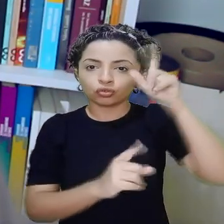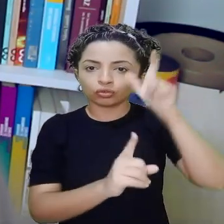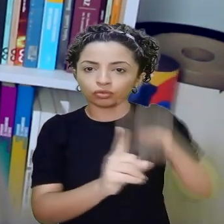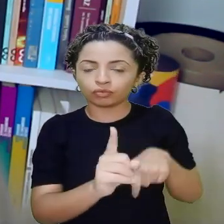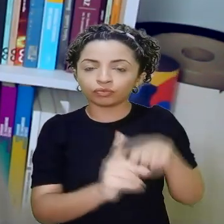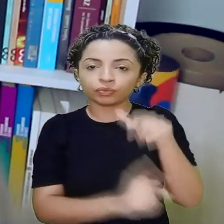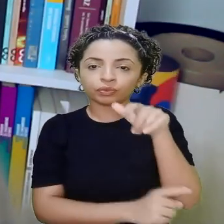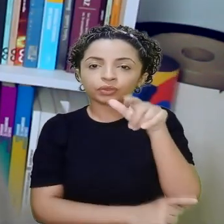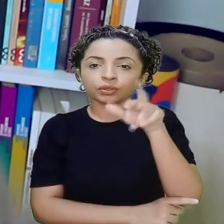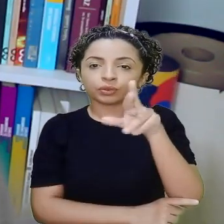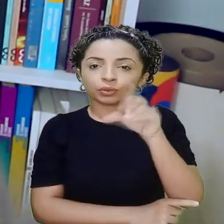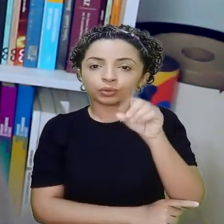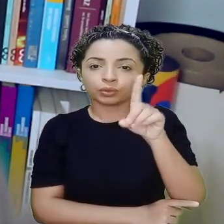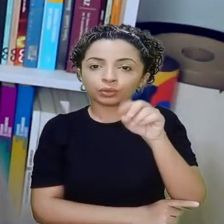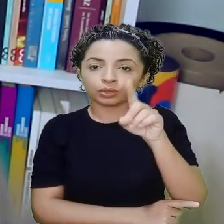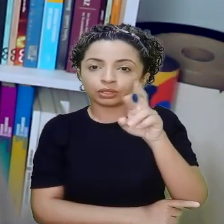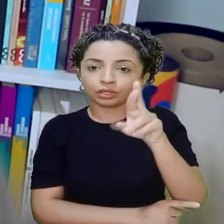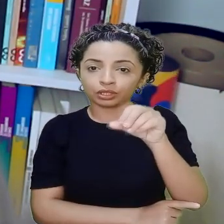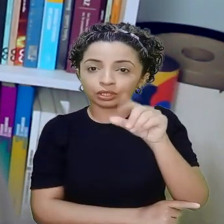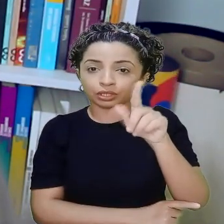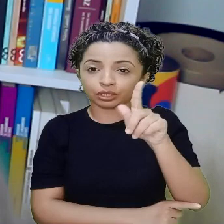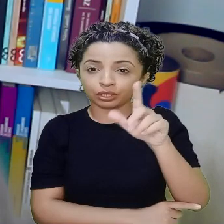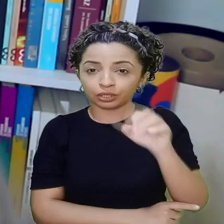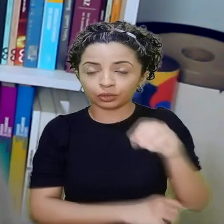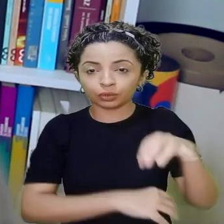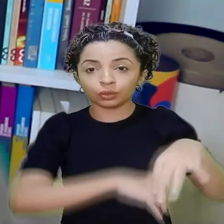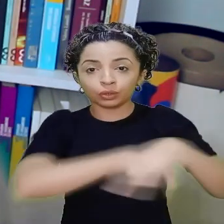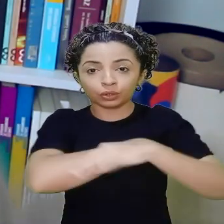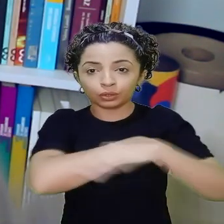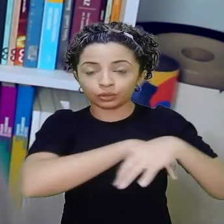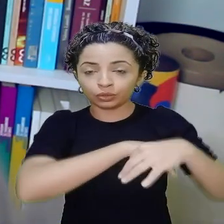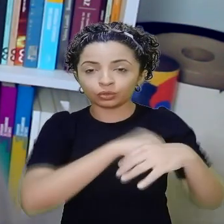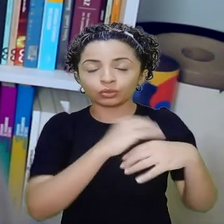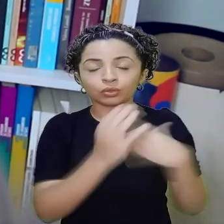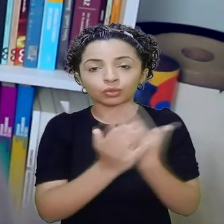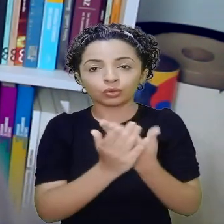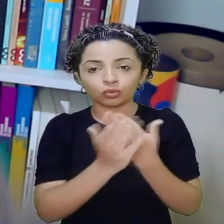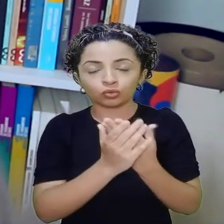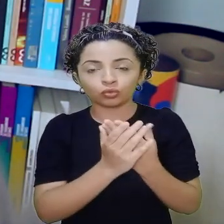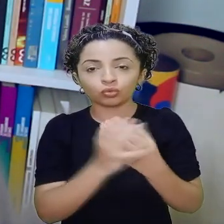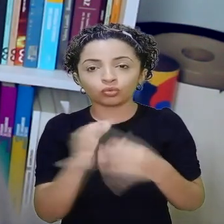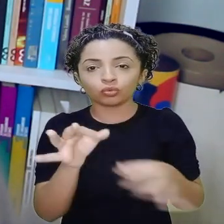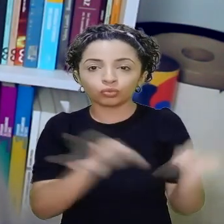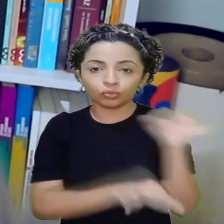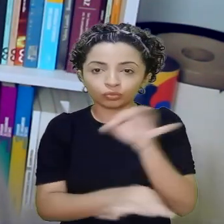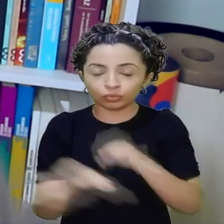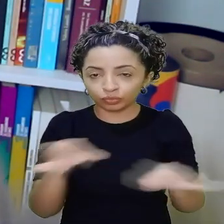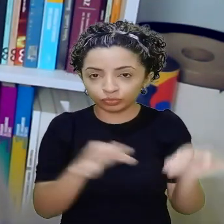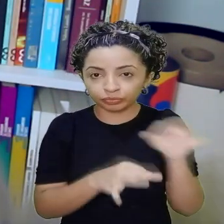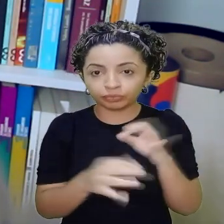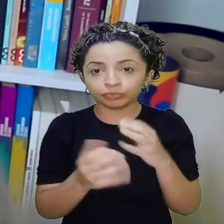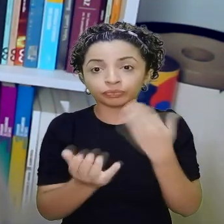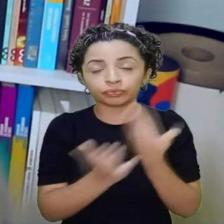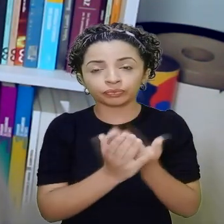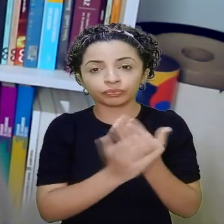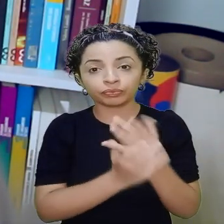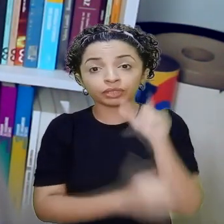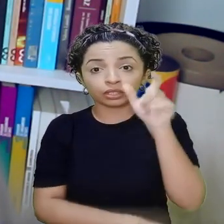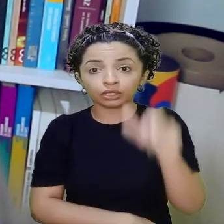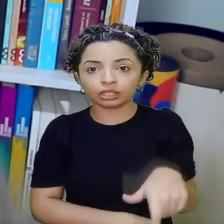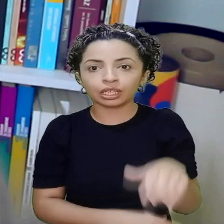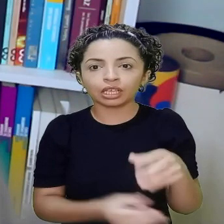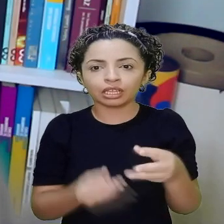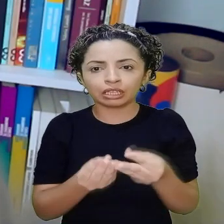da Maria Valéria Rezende. Esse conto conta a história do Rodrigo, que é um estudante de engenharia